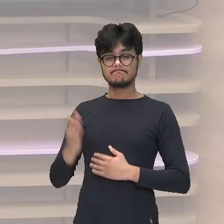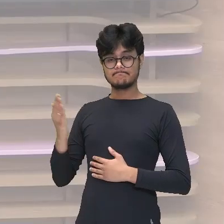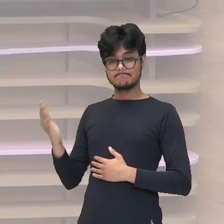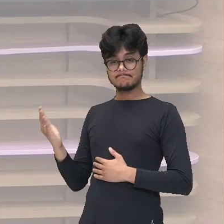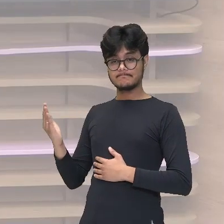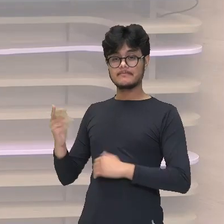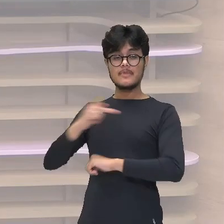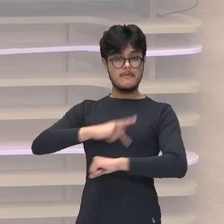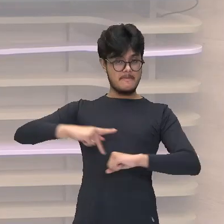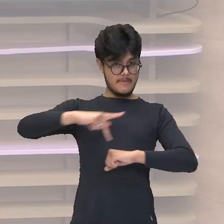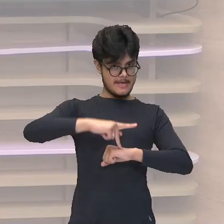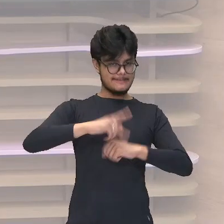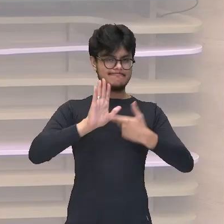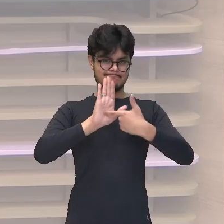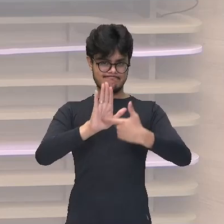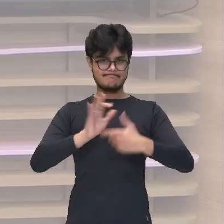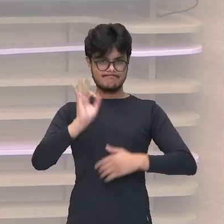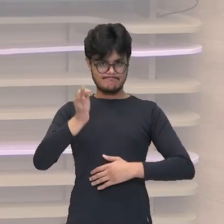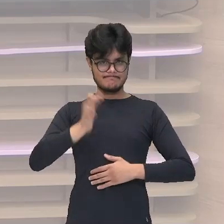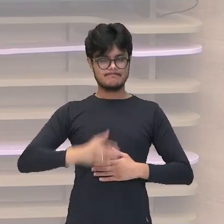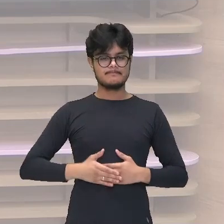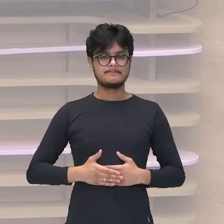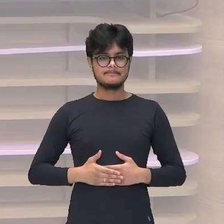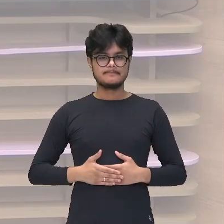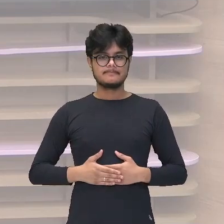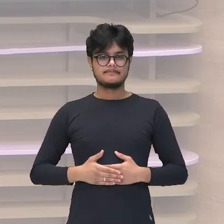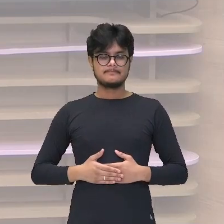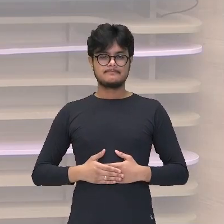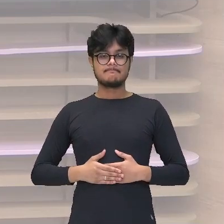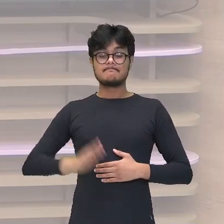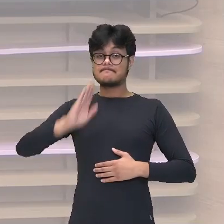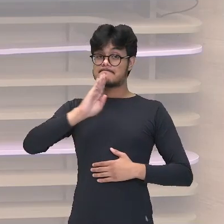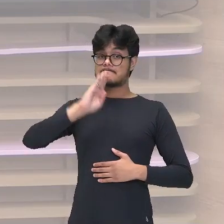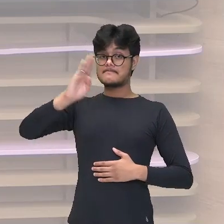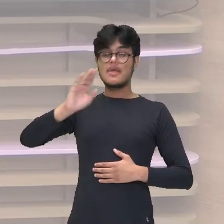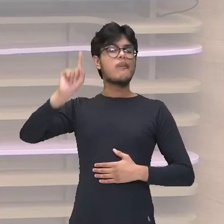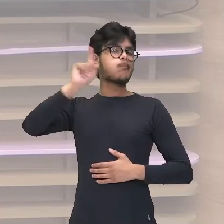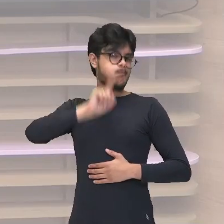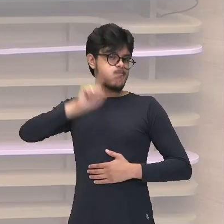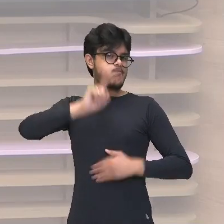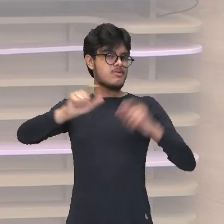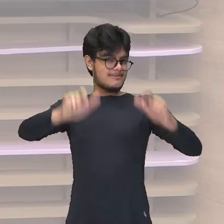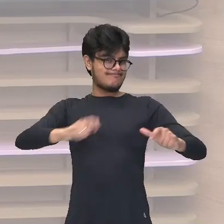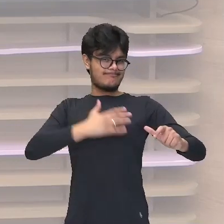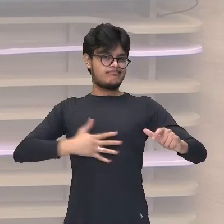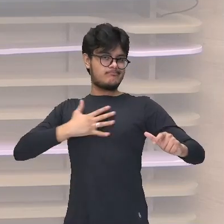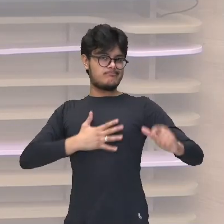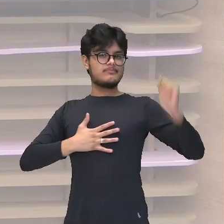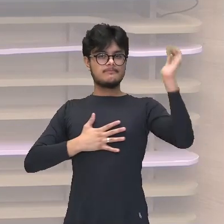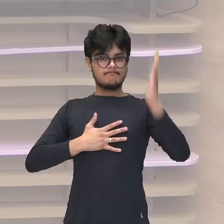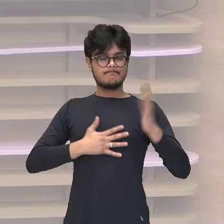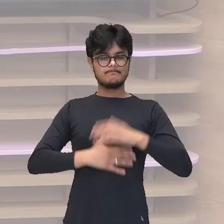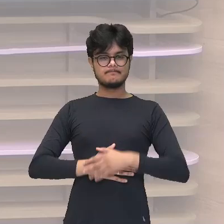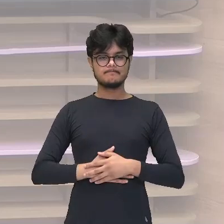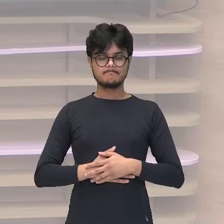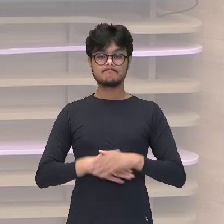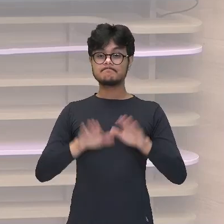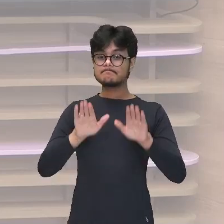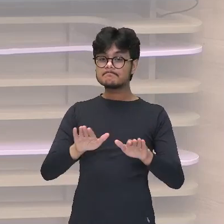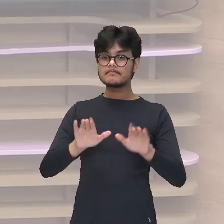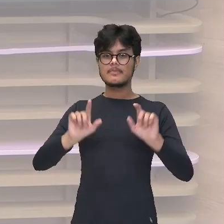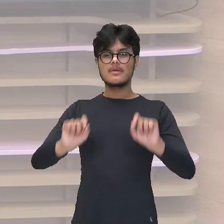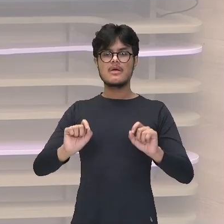que a gente colocou em destaque, principalmente ali para os Estados Unidos, certo? E aí a gente observa